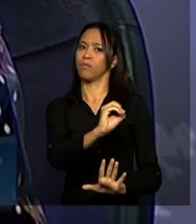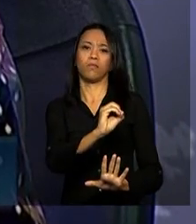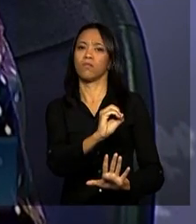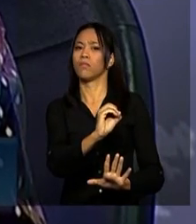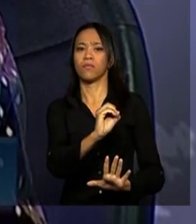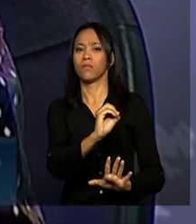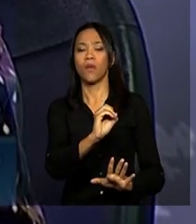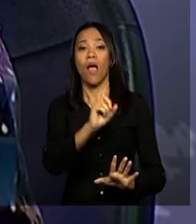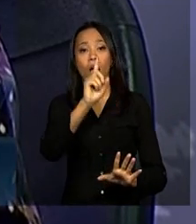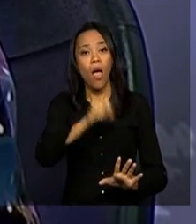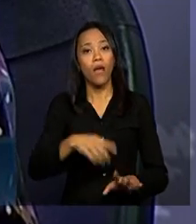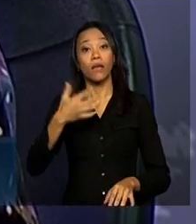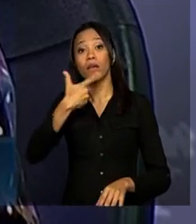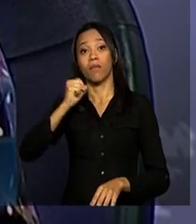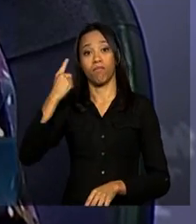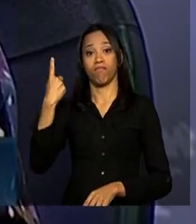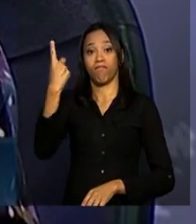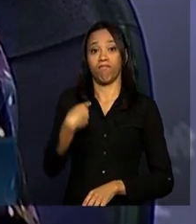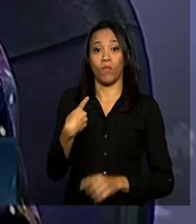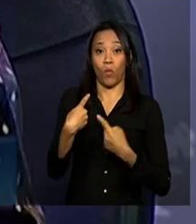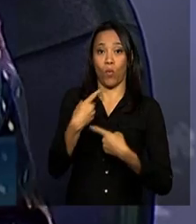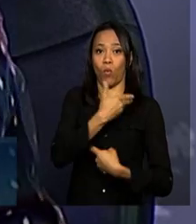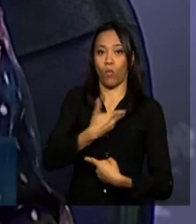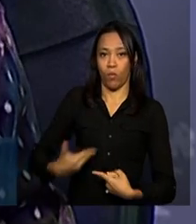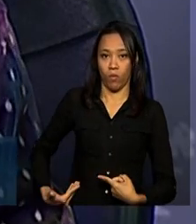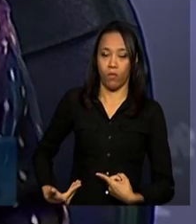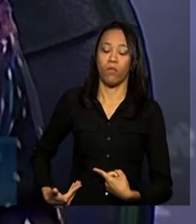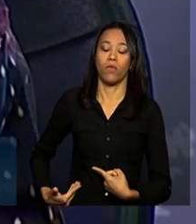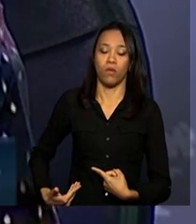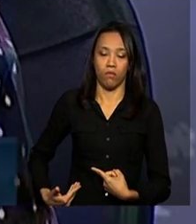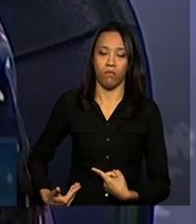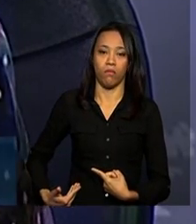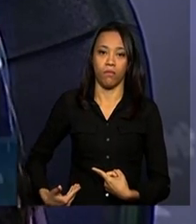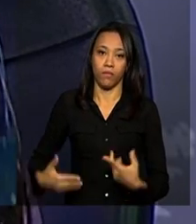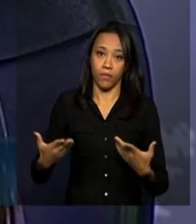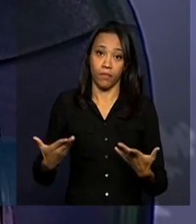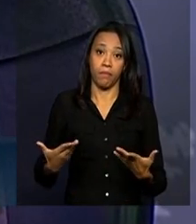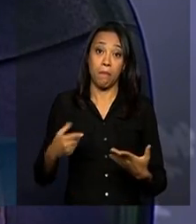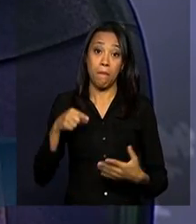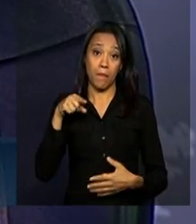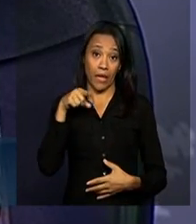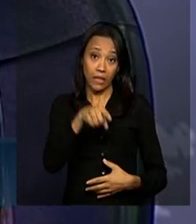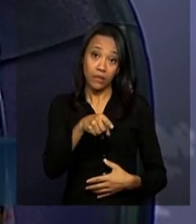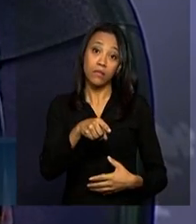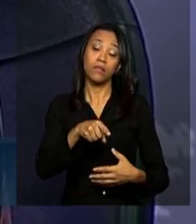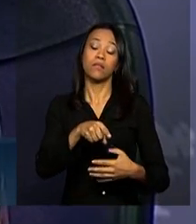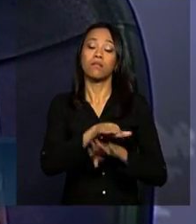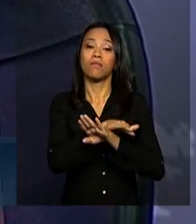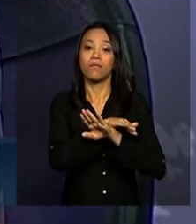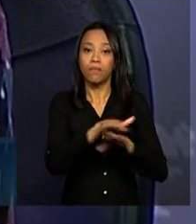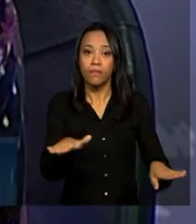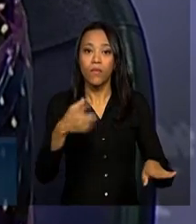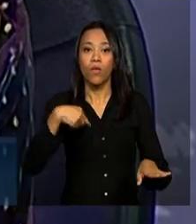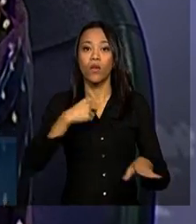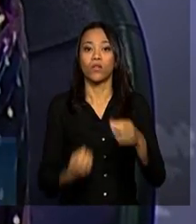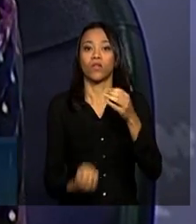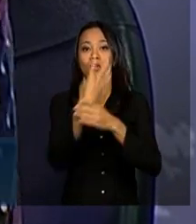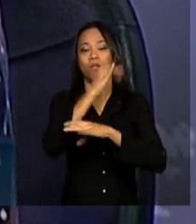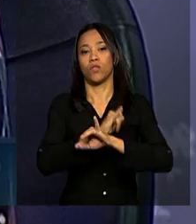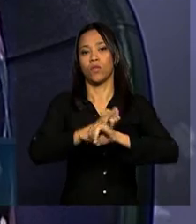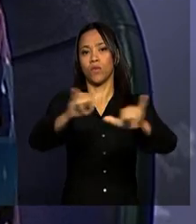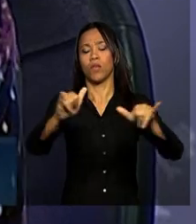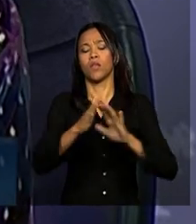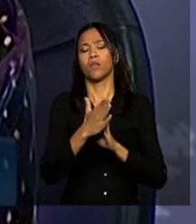uma determinação do nosso governo. Para isso, nós lançamos,